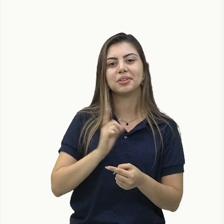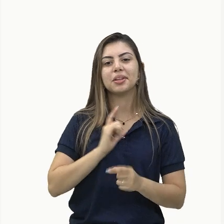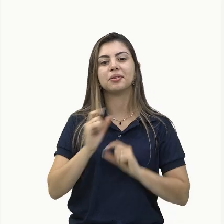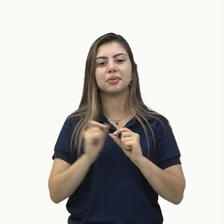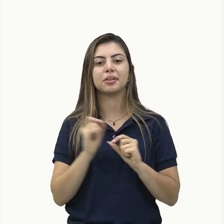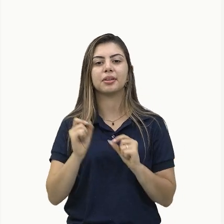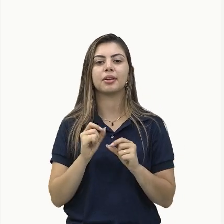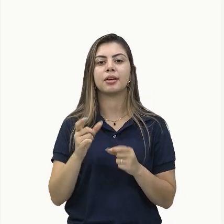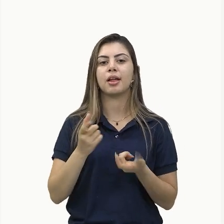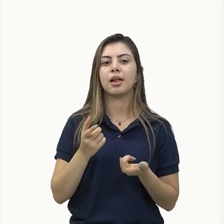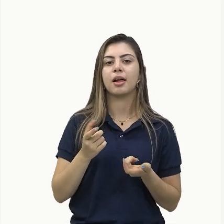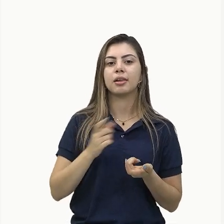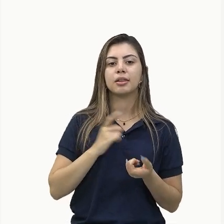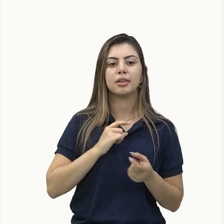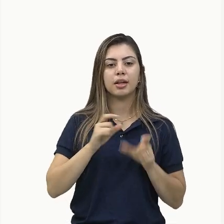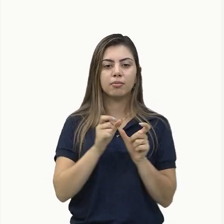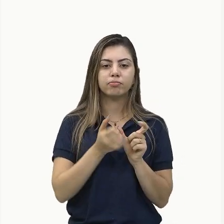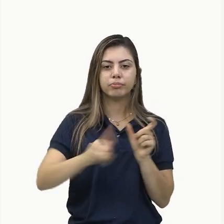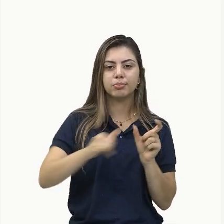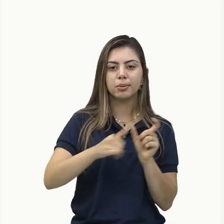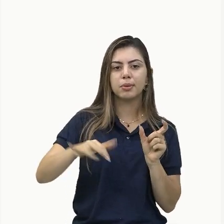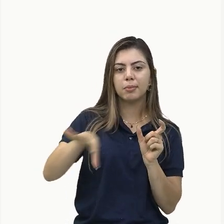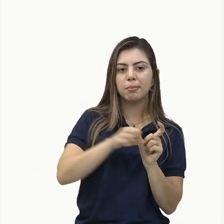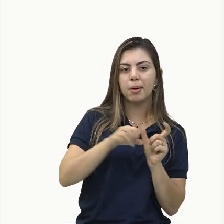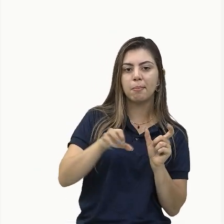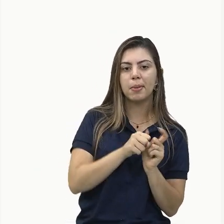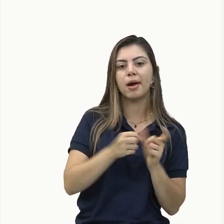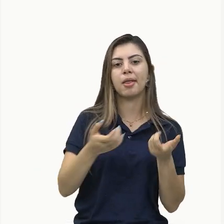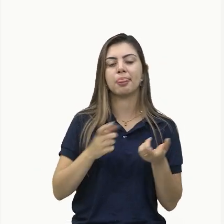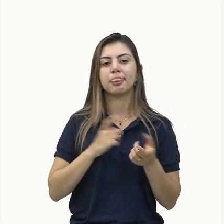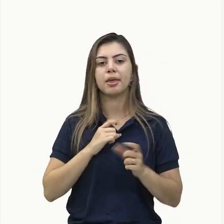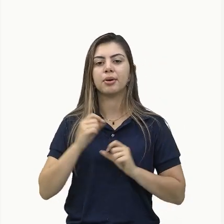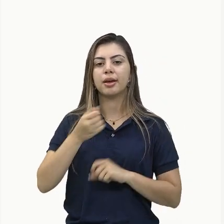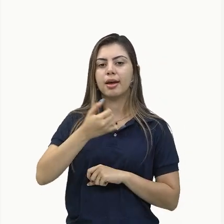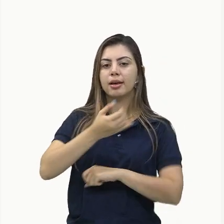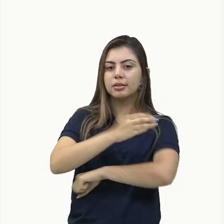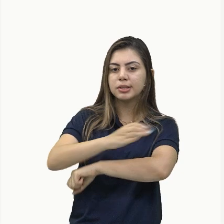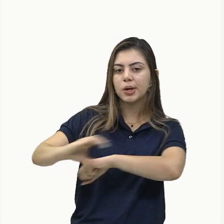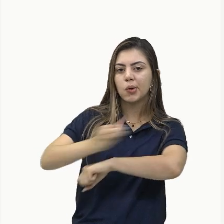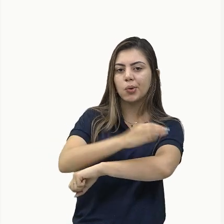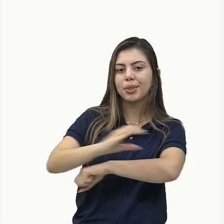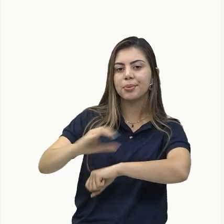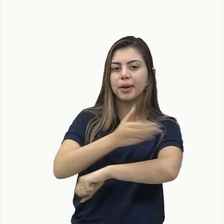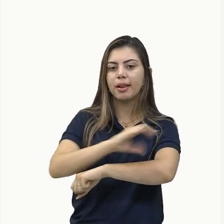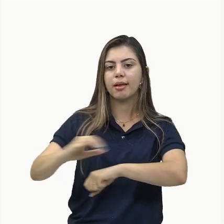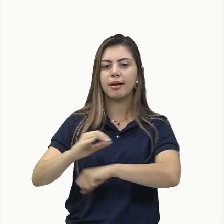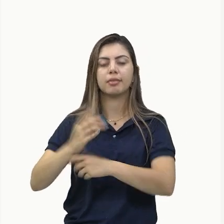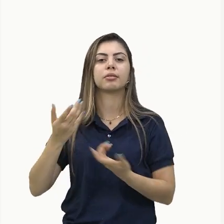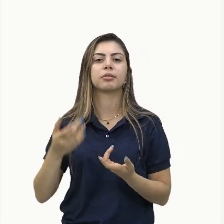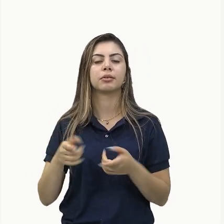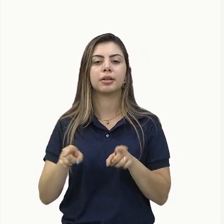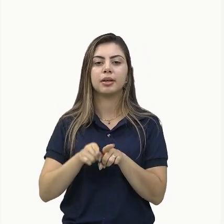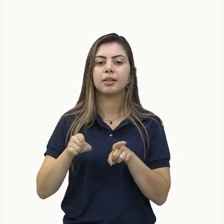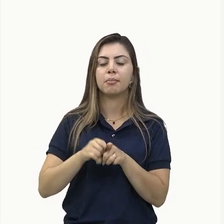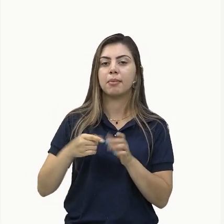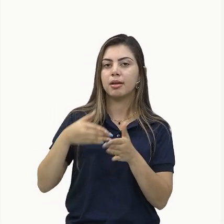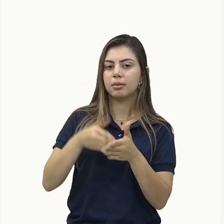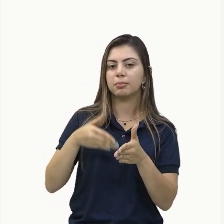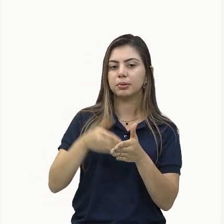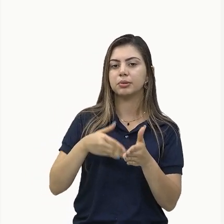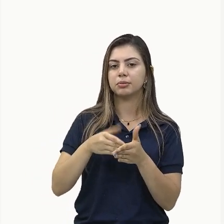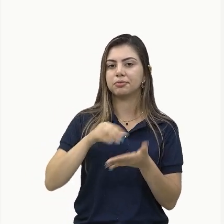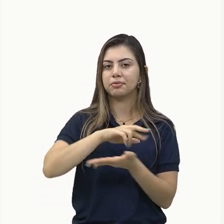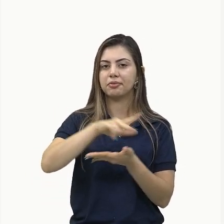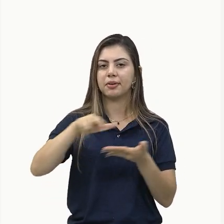elétricos, geradores e receptores, principalmente, que nós estudamos. E agora sim, vamos definir novamente